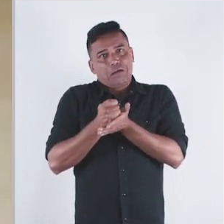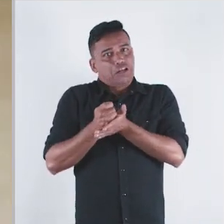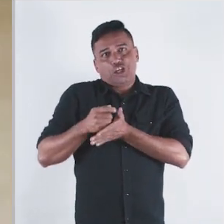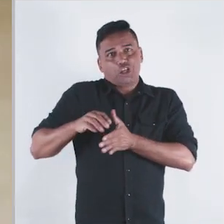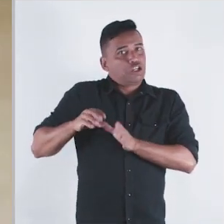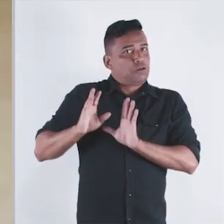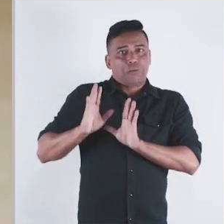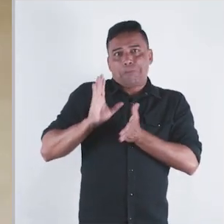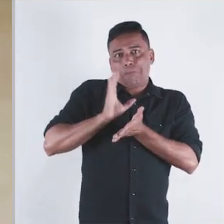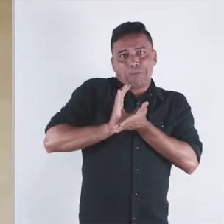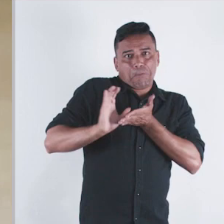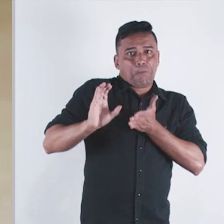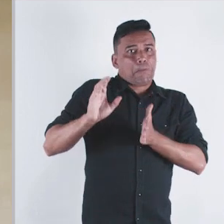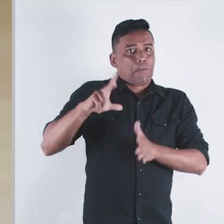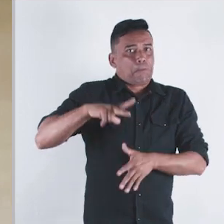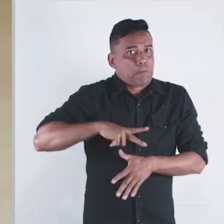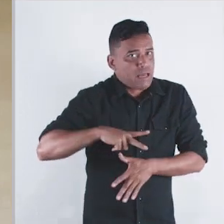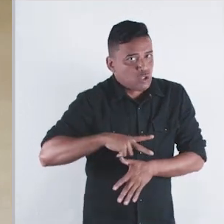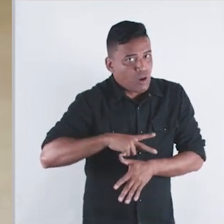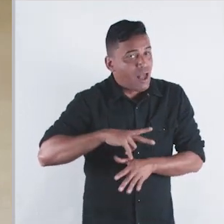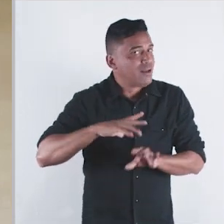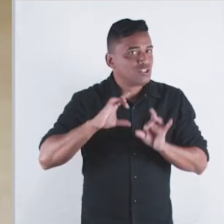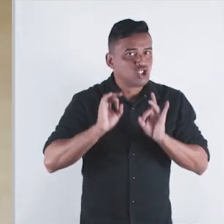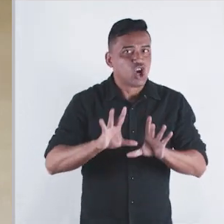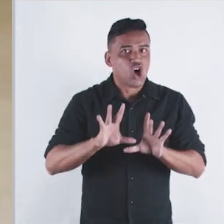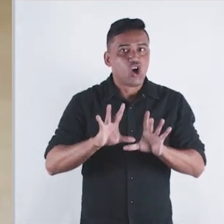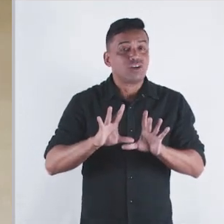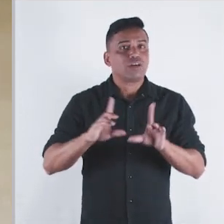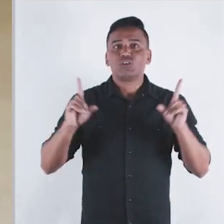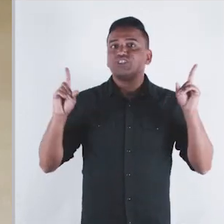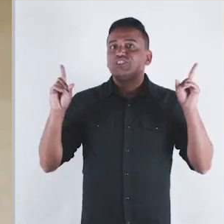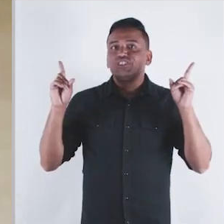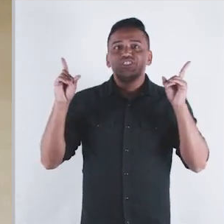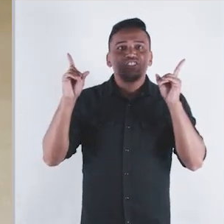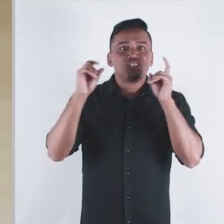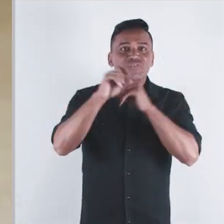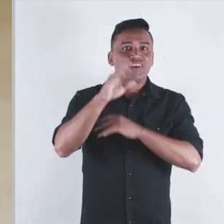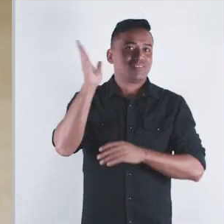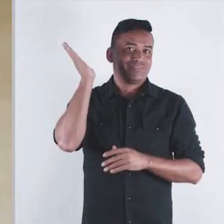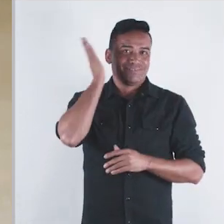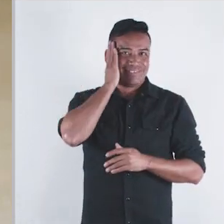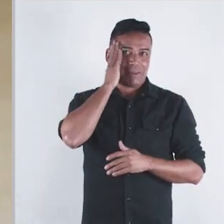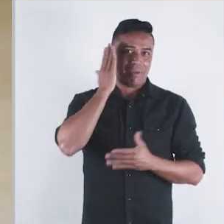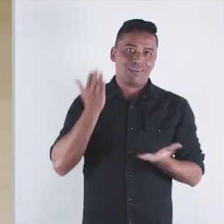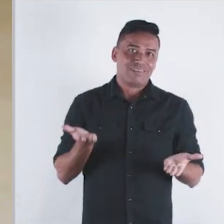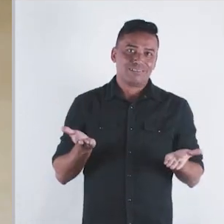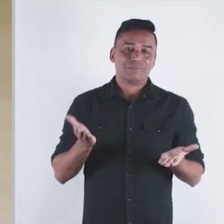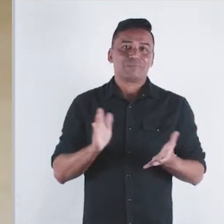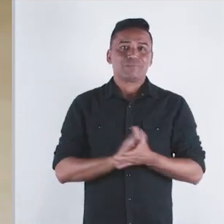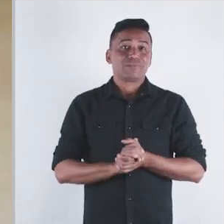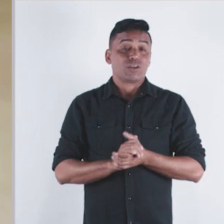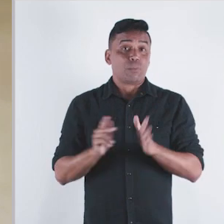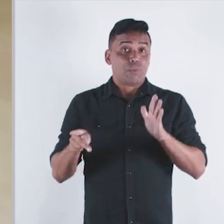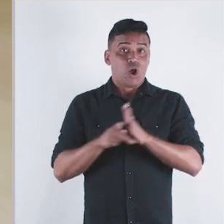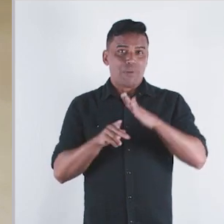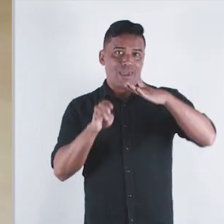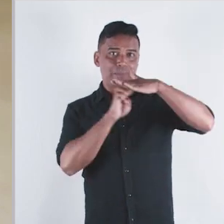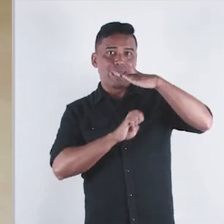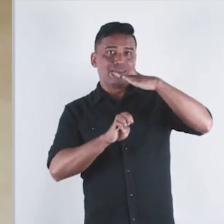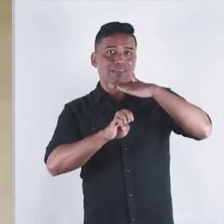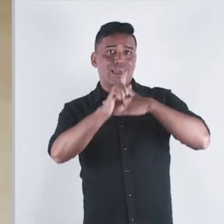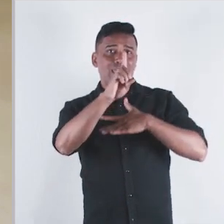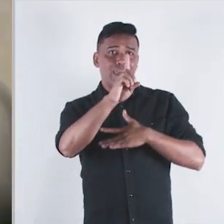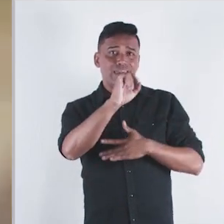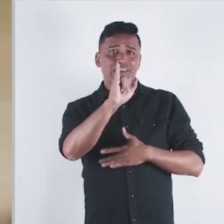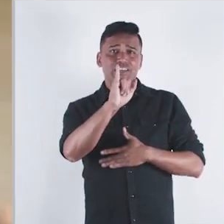e só. Então é muito difícil a gente saber, por exemplo, em termos editoriais, a gente poderia